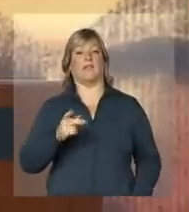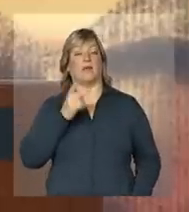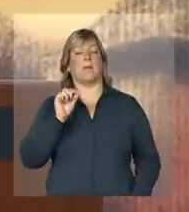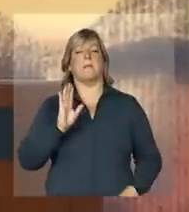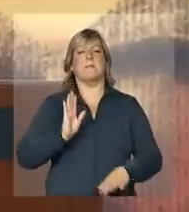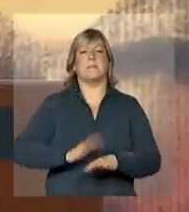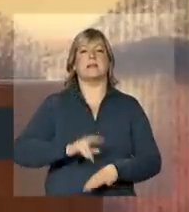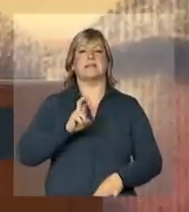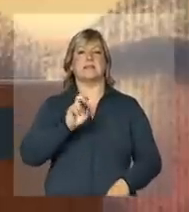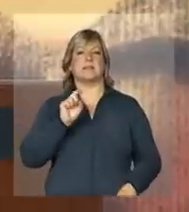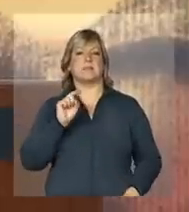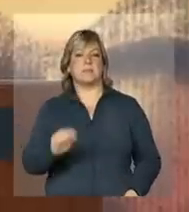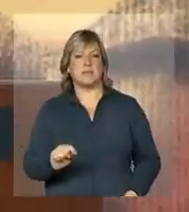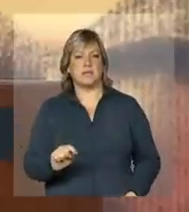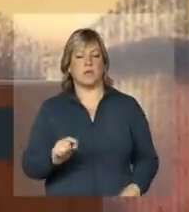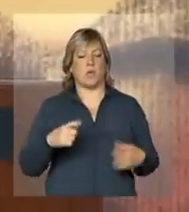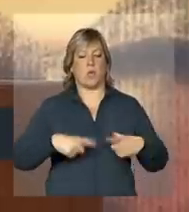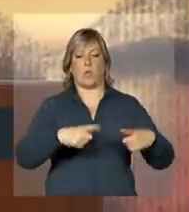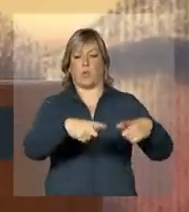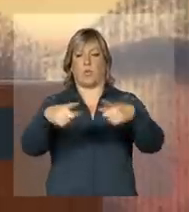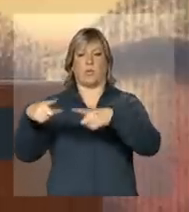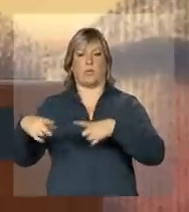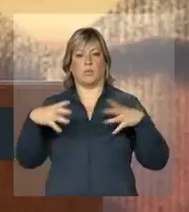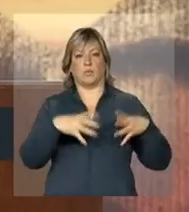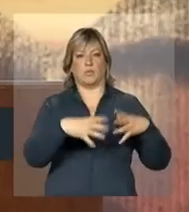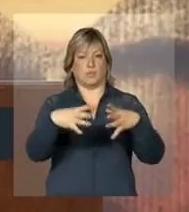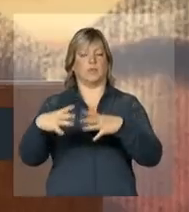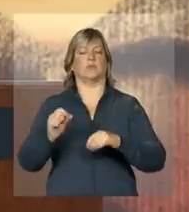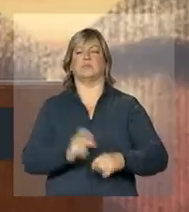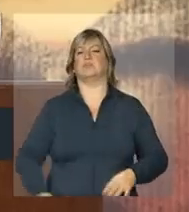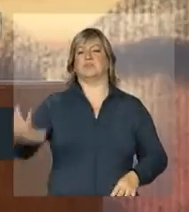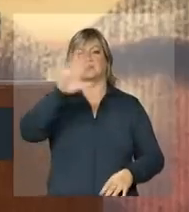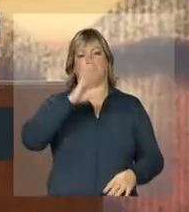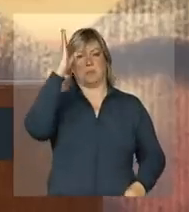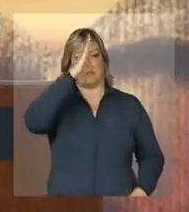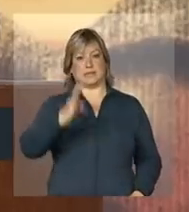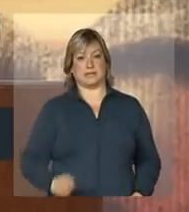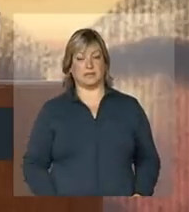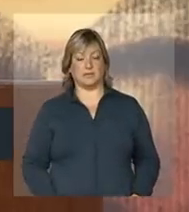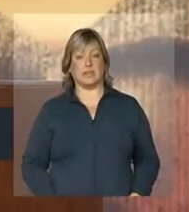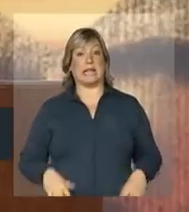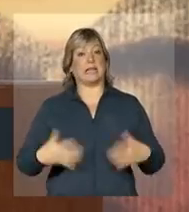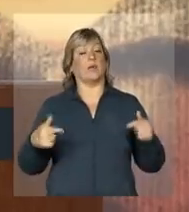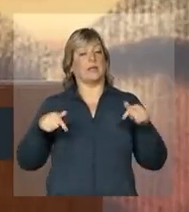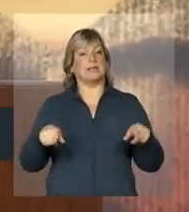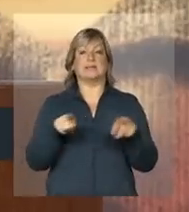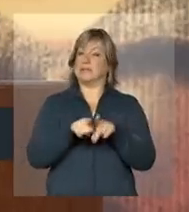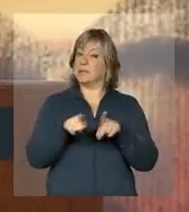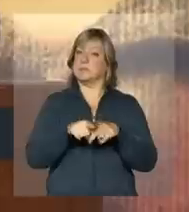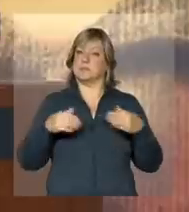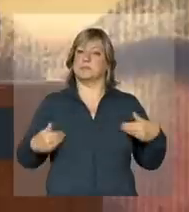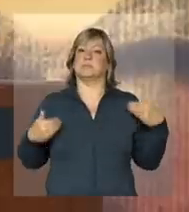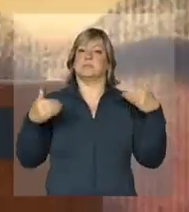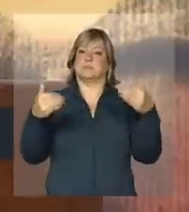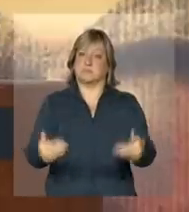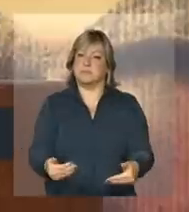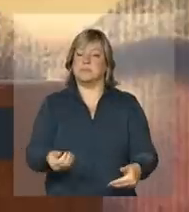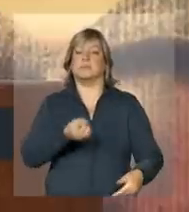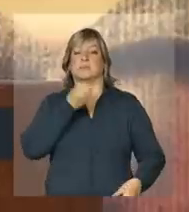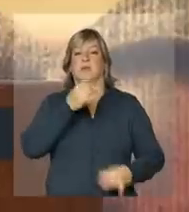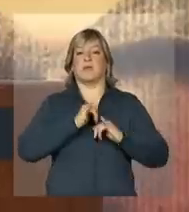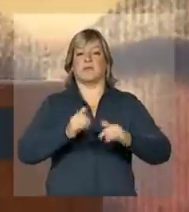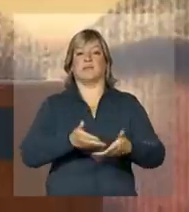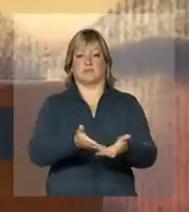5.000 comunidades espalhada por esse país inteiro então isso para nós também é um avanço e Vale aqui socializar